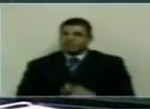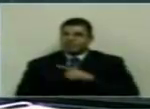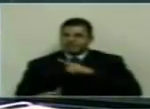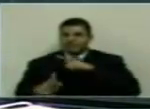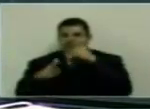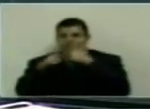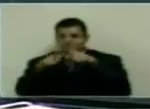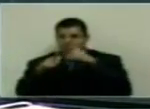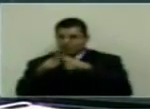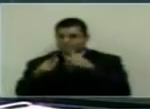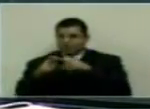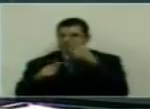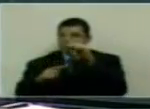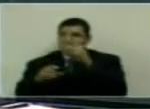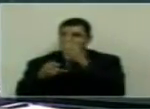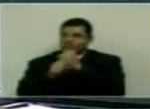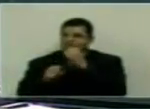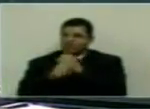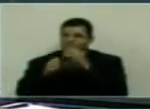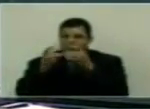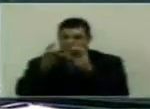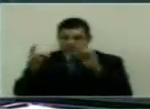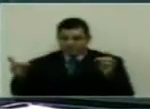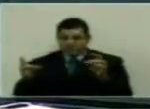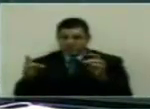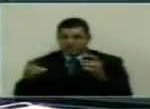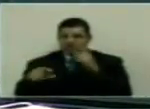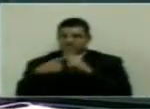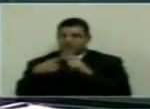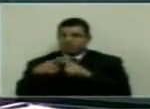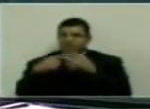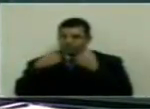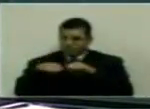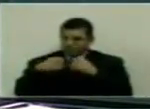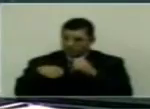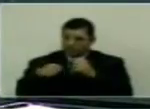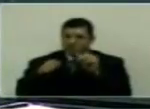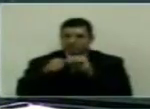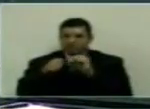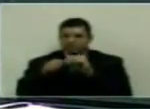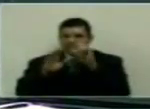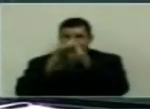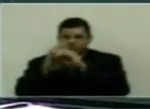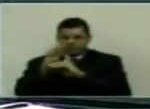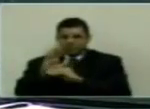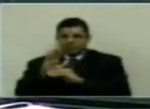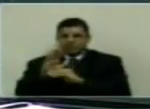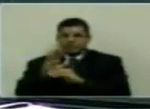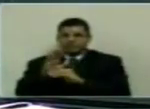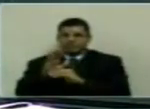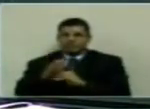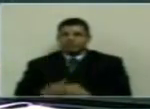problema com as suas contas de energia, porque a medição não vai ser feita, deputada Conceição.